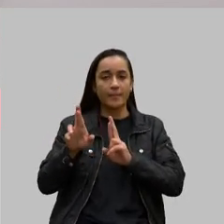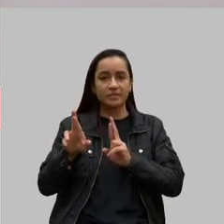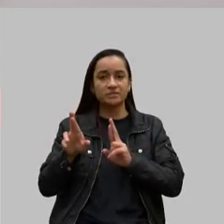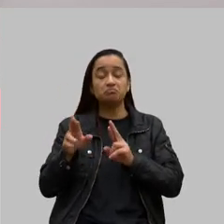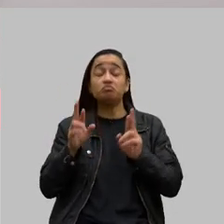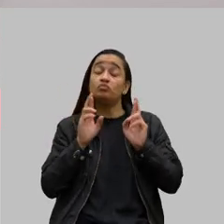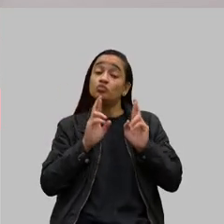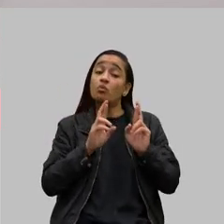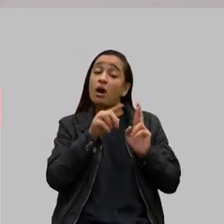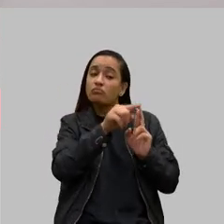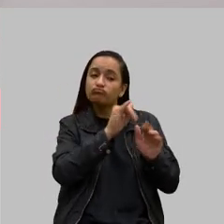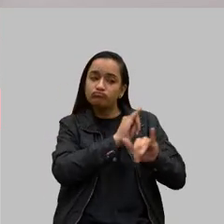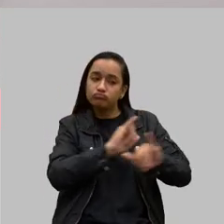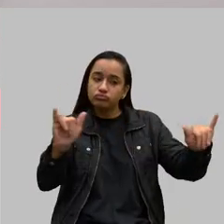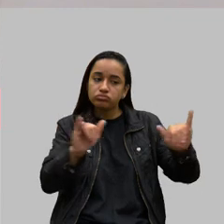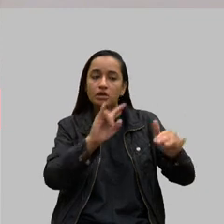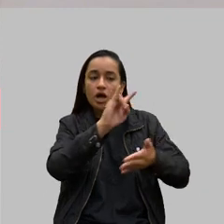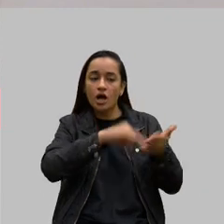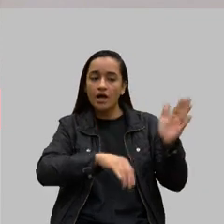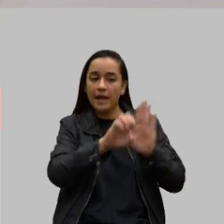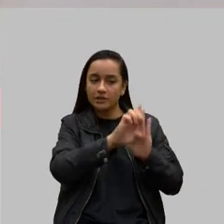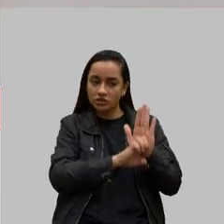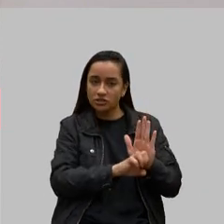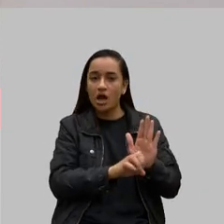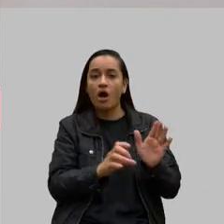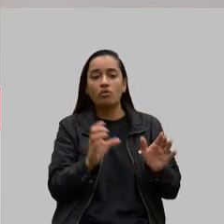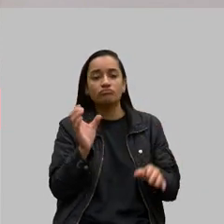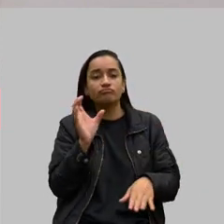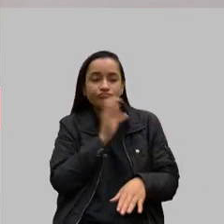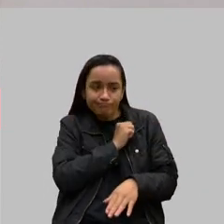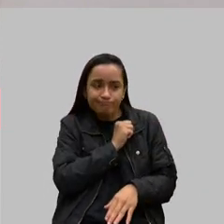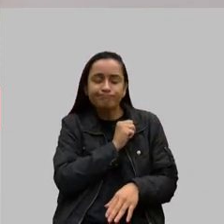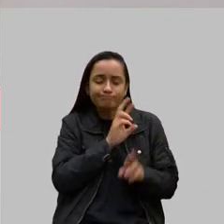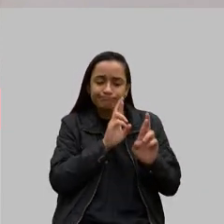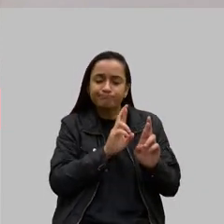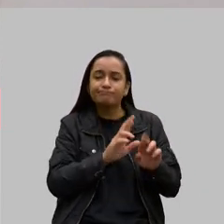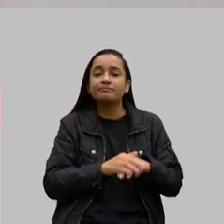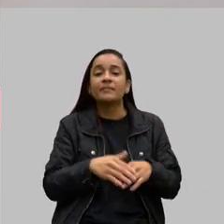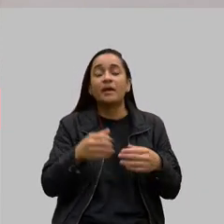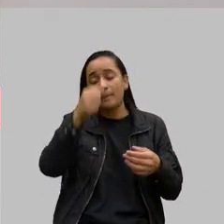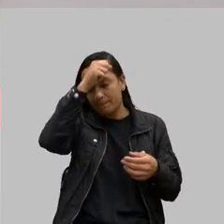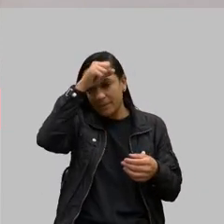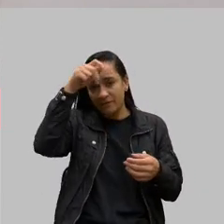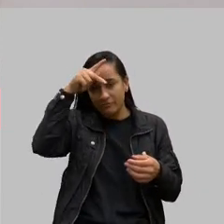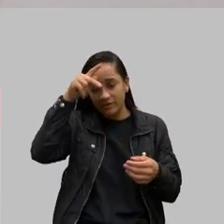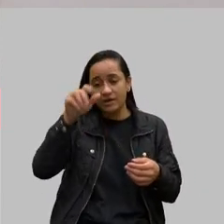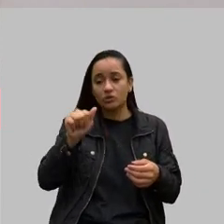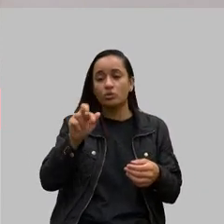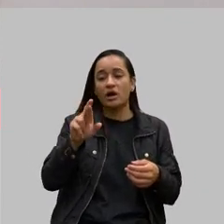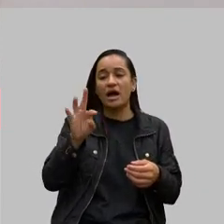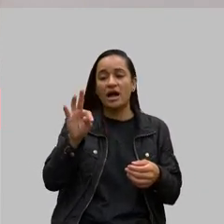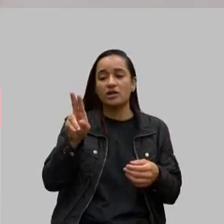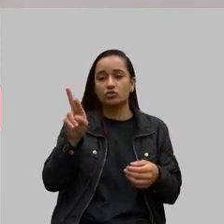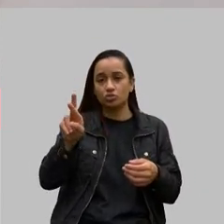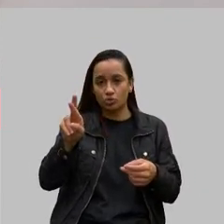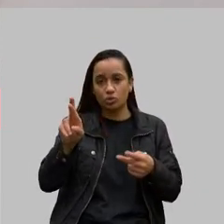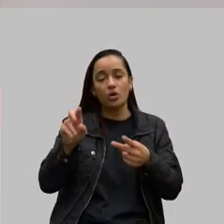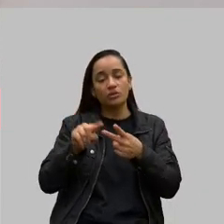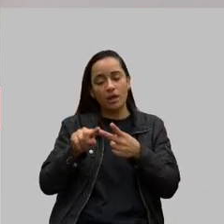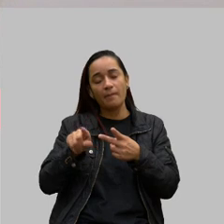logo essa publicação desse edital eh os prefeitos tanto o Artur e de sericita como Gilmar